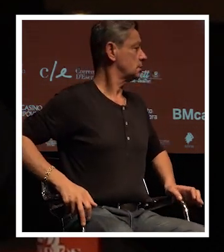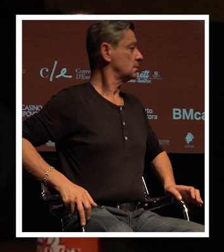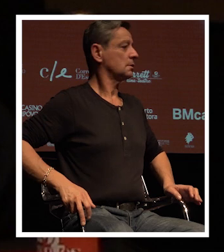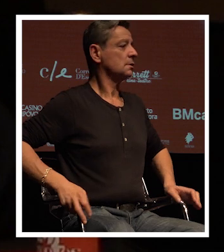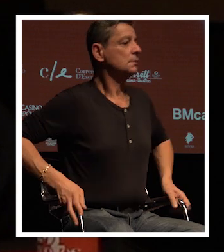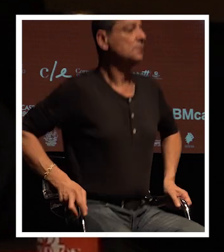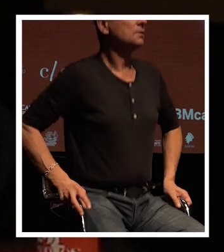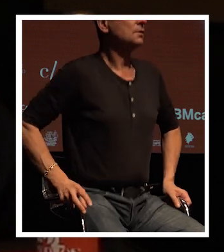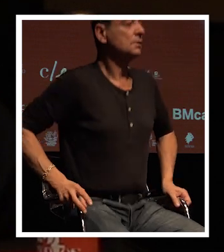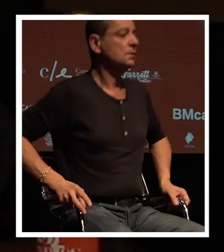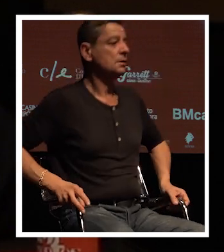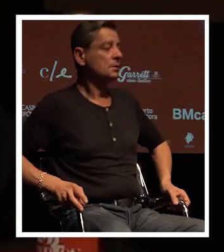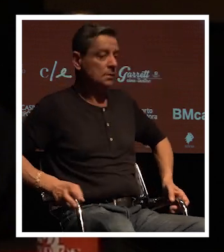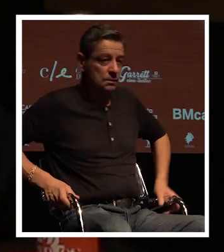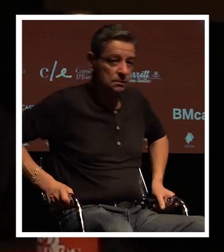tudo